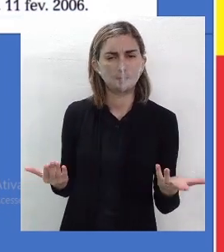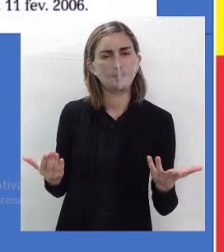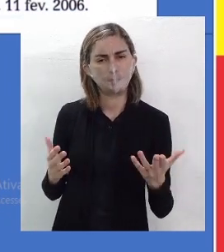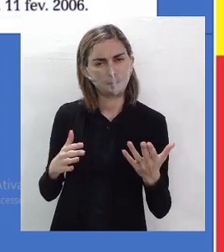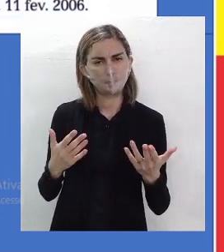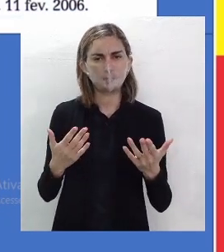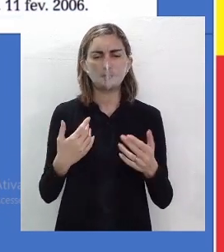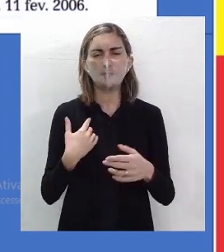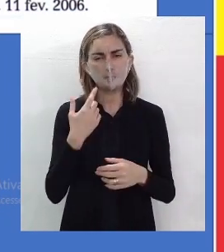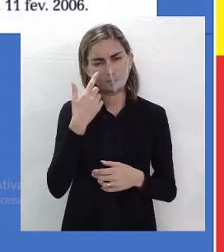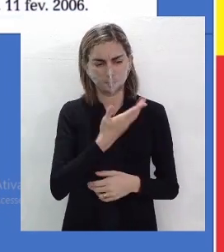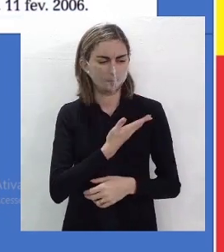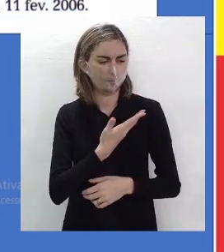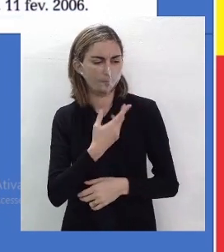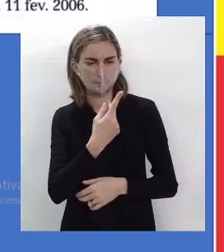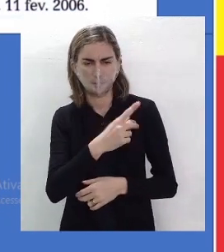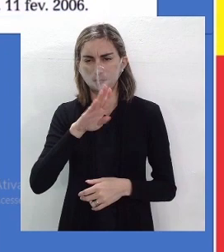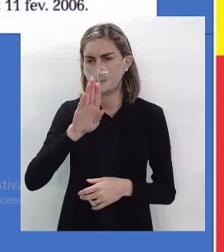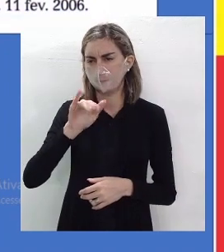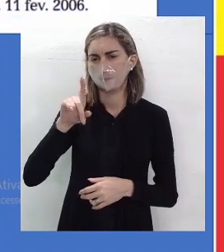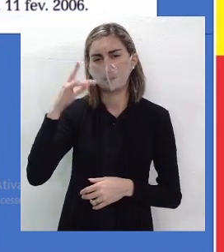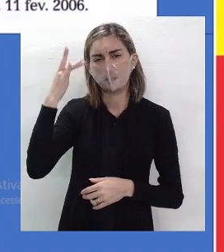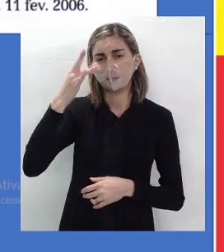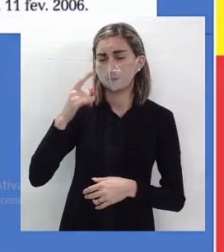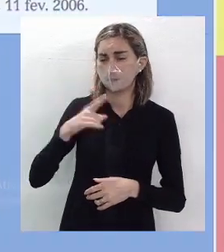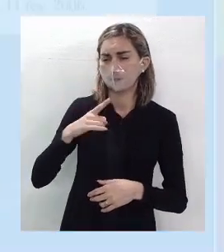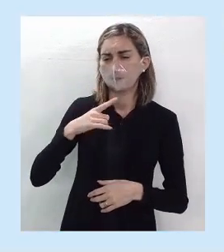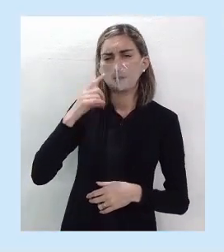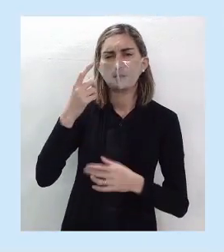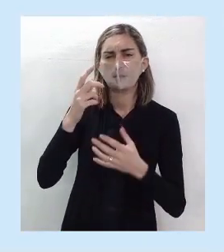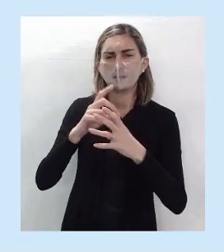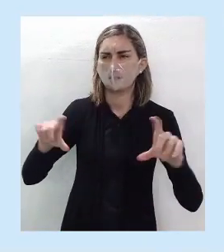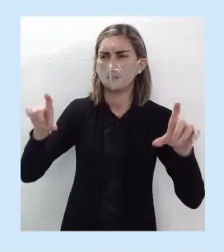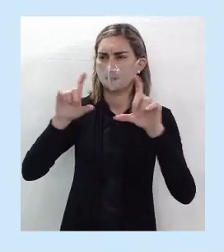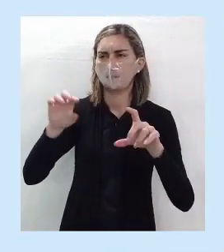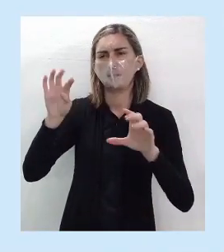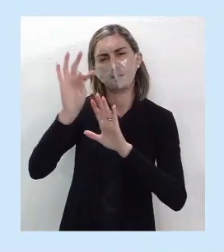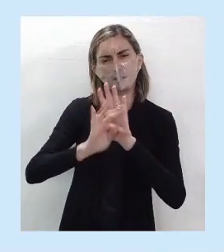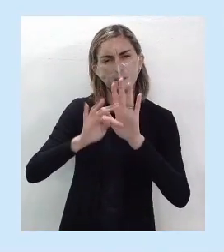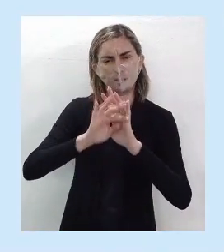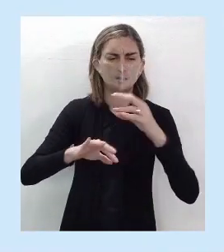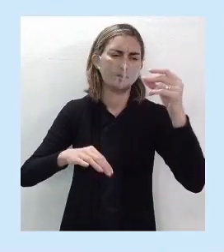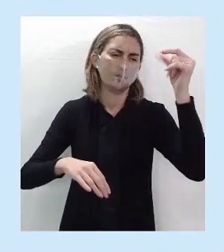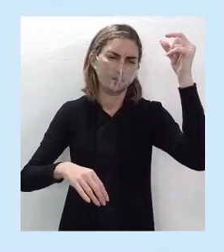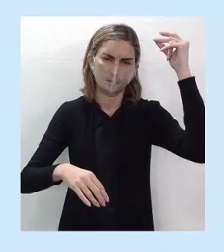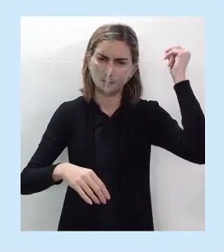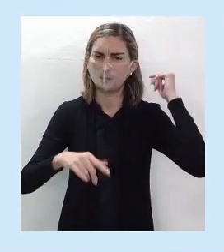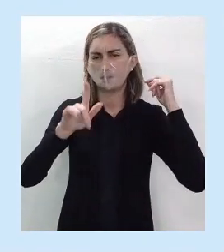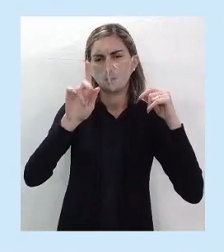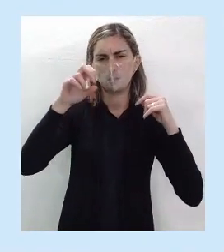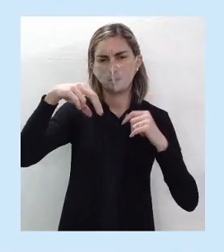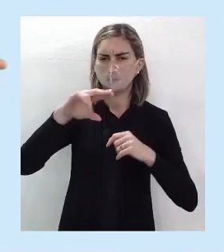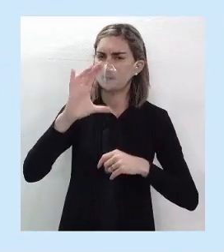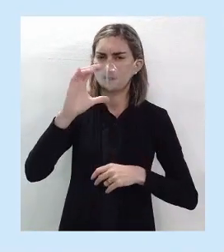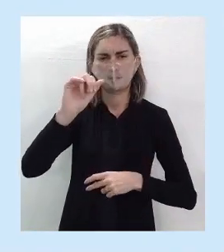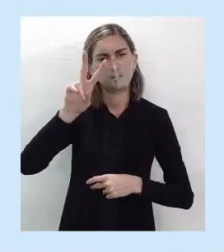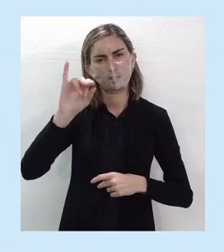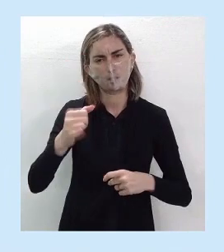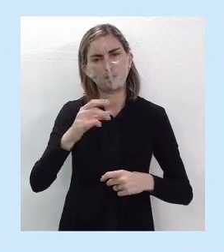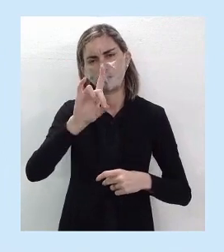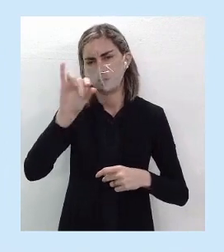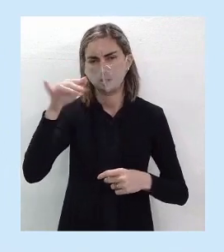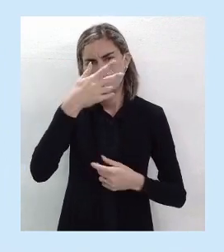Então, olha só, o amigo do Bidu achou que ele estivesse tentando recitar, não é, esse texto antigão aí do Gonçalves Dias, que muita gente já